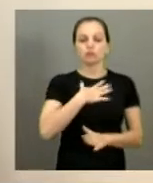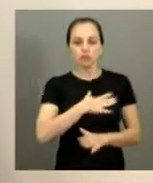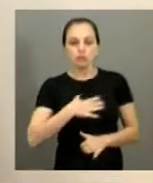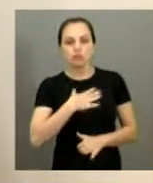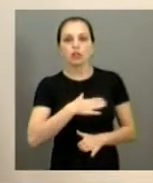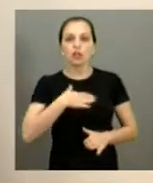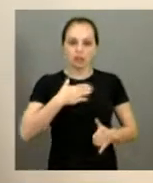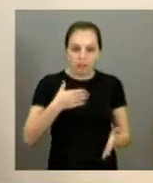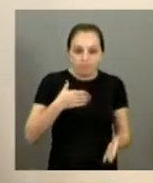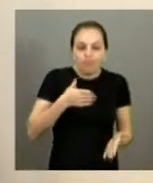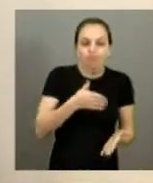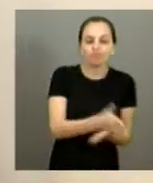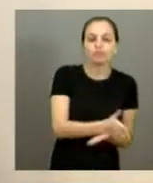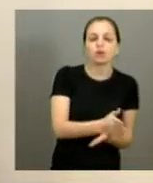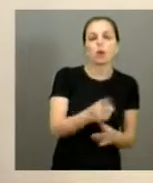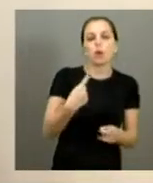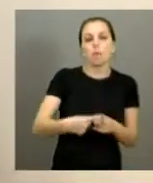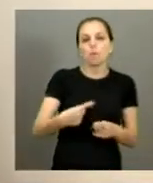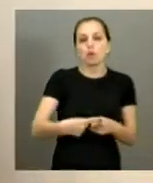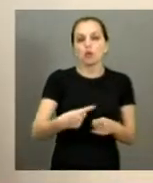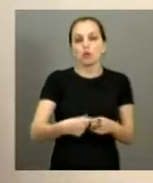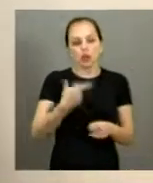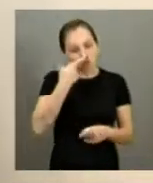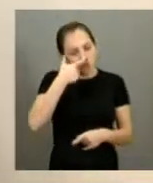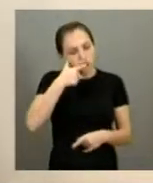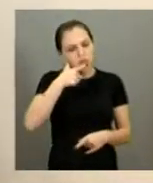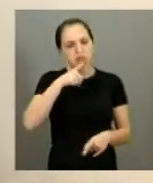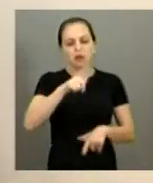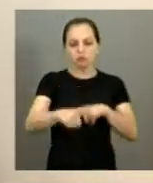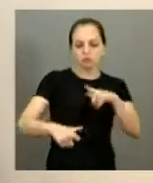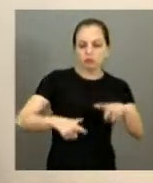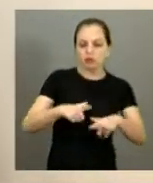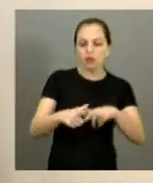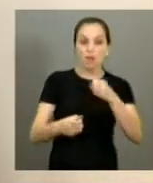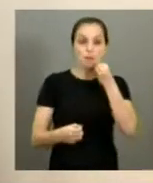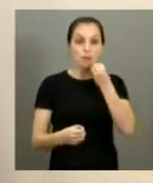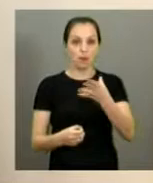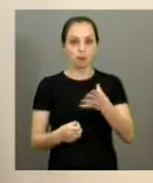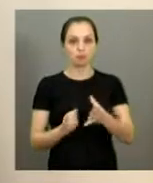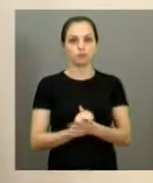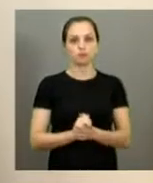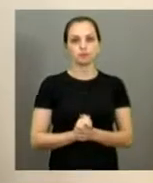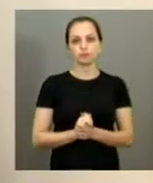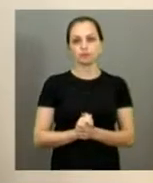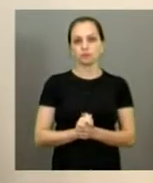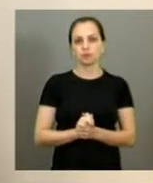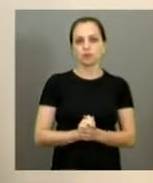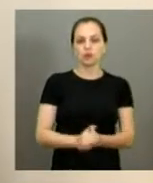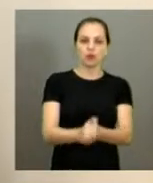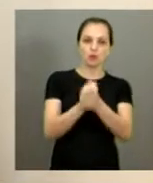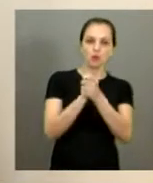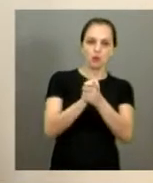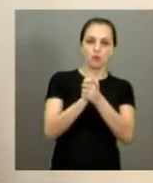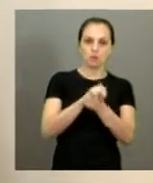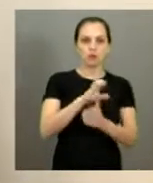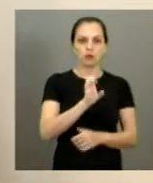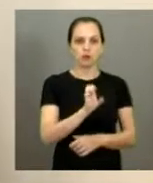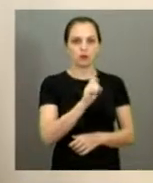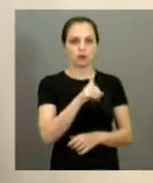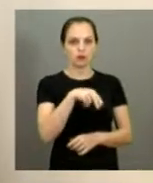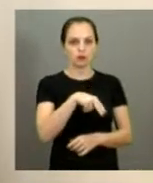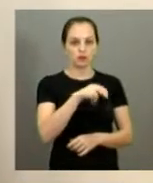capacidade e tem uma condição imensa de fazer um grande trabalho na assembléia quero também cumprimentar edna martins